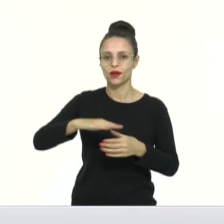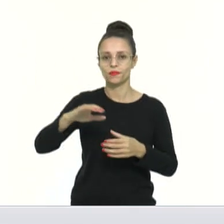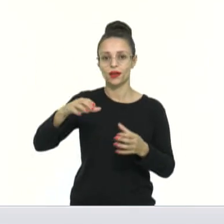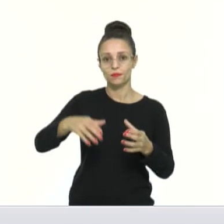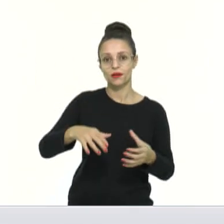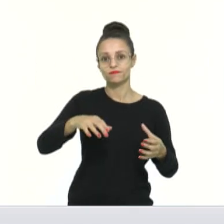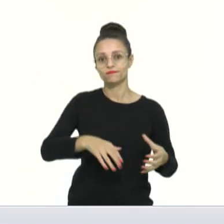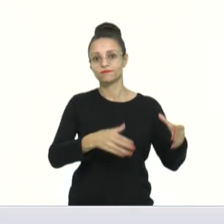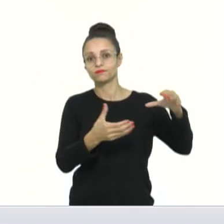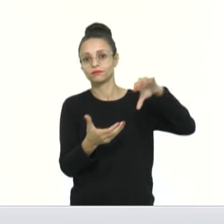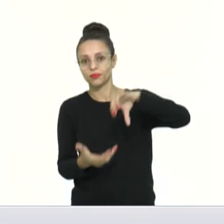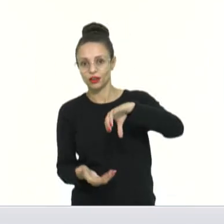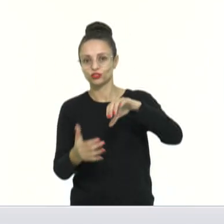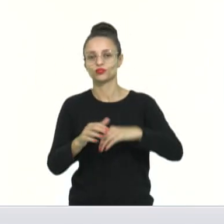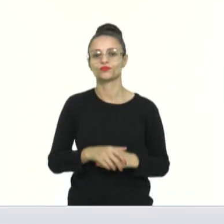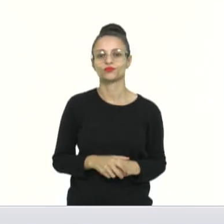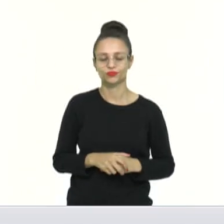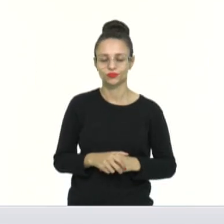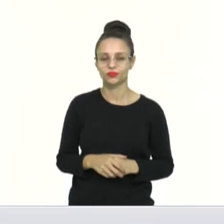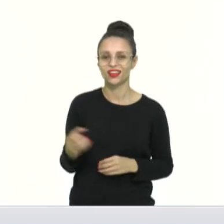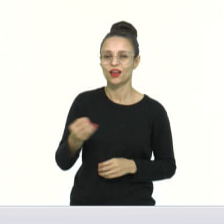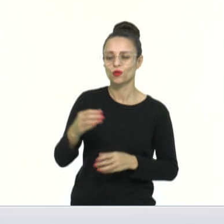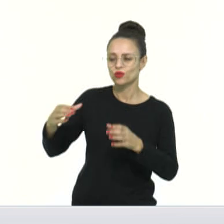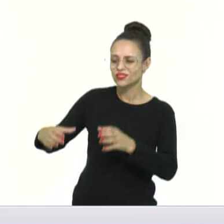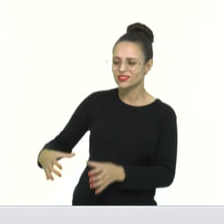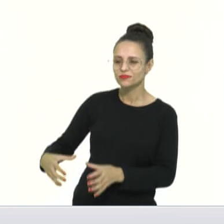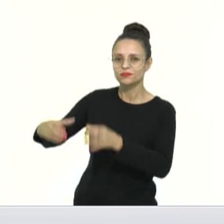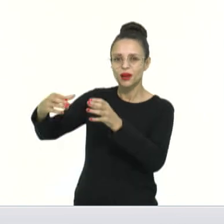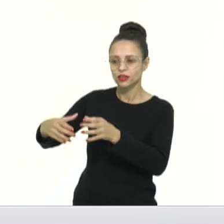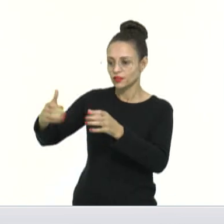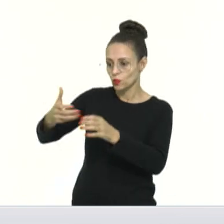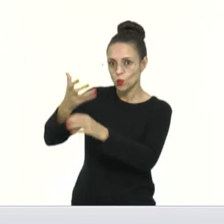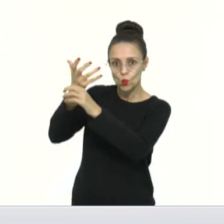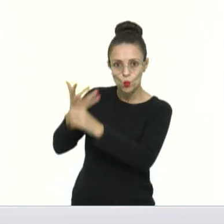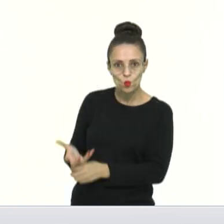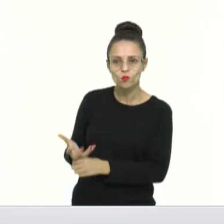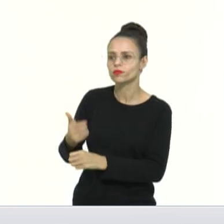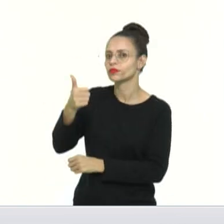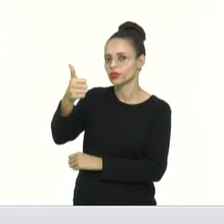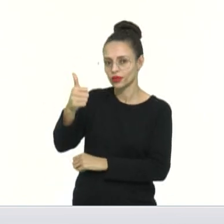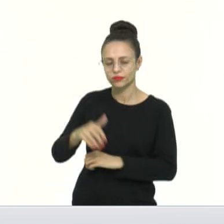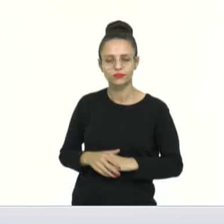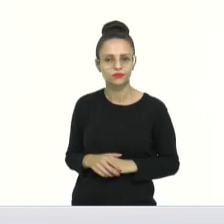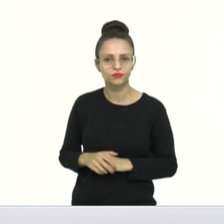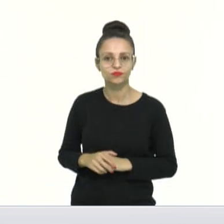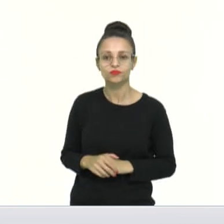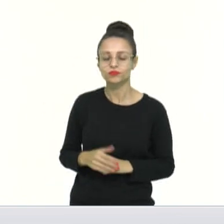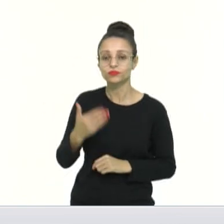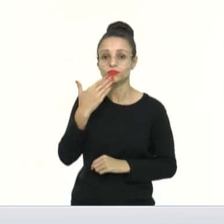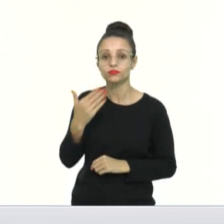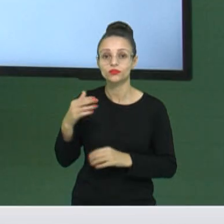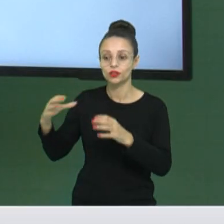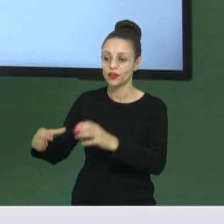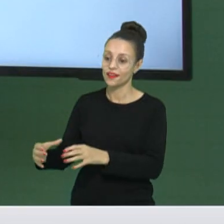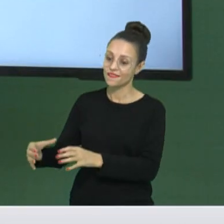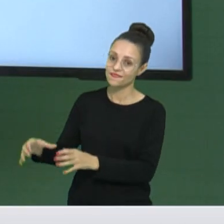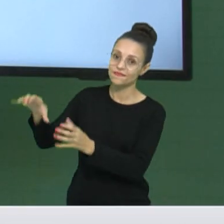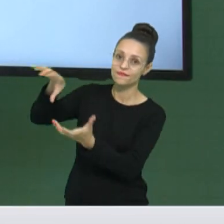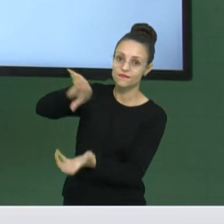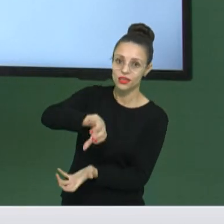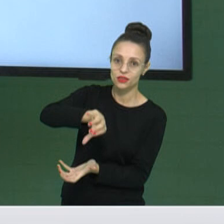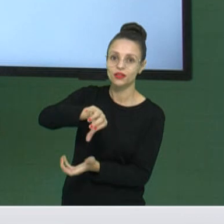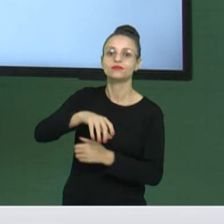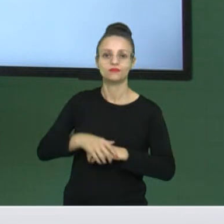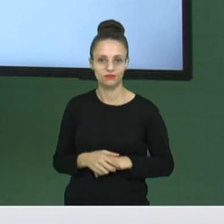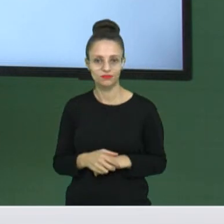boca para baixo. Então, tem alguns baldes, né? Tá vazio, beleza. O que está pedindo? Vira isso, com a